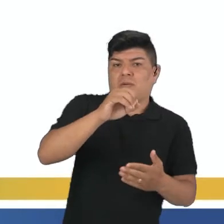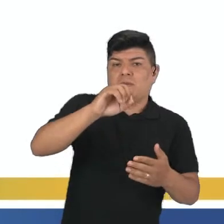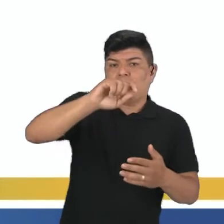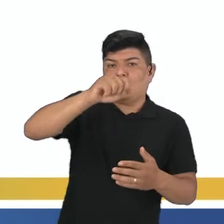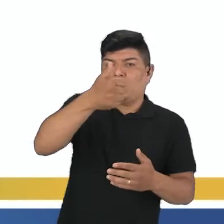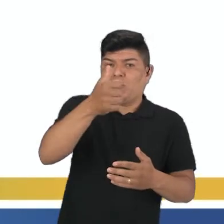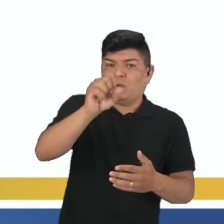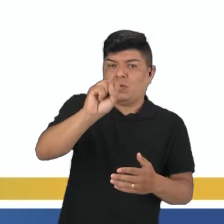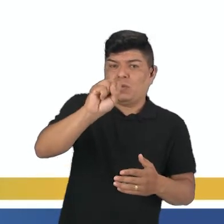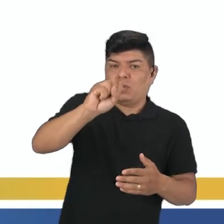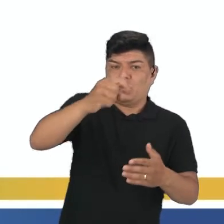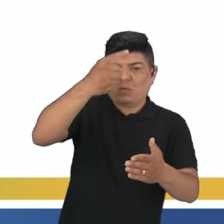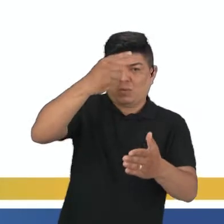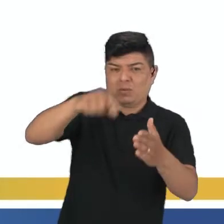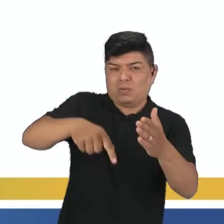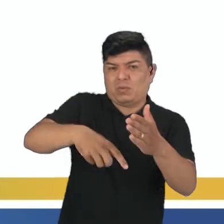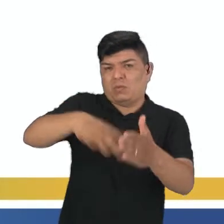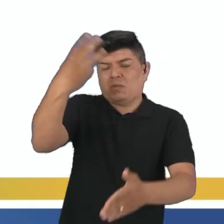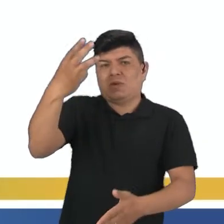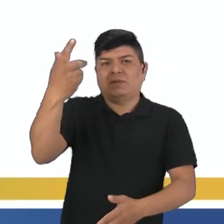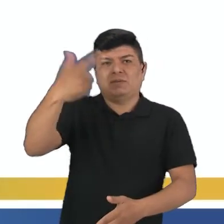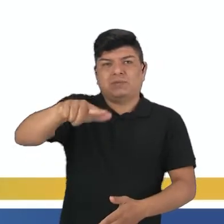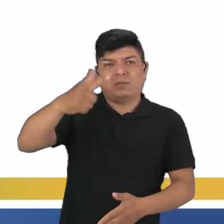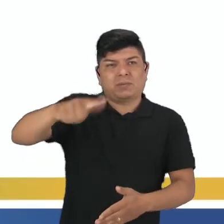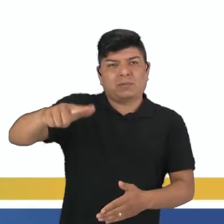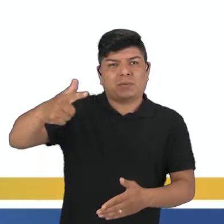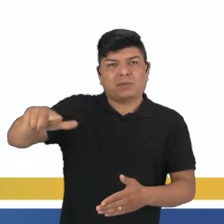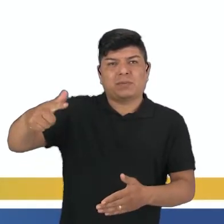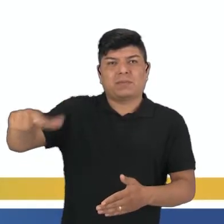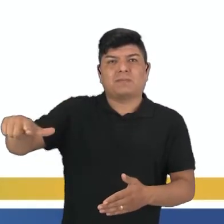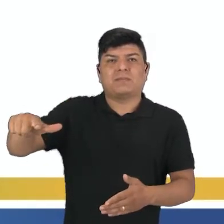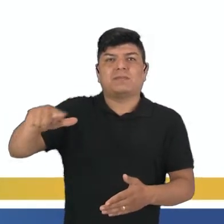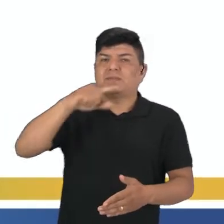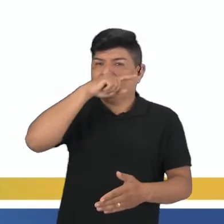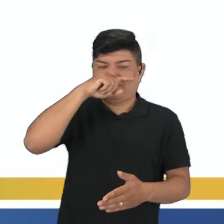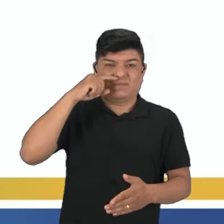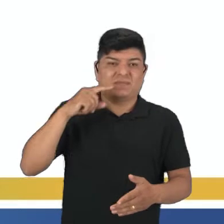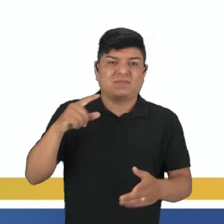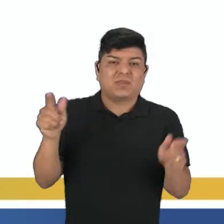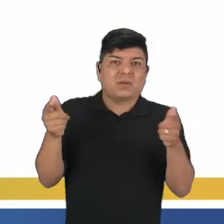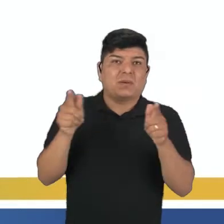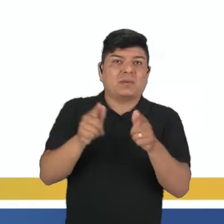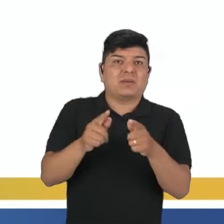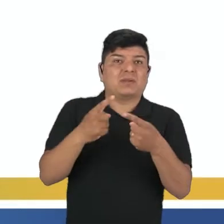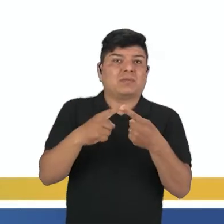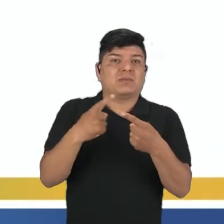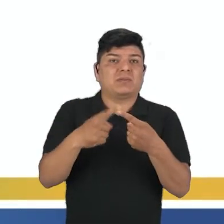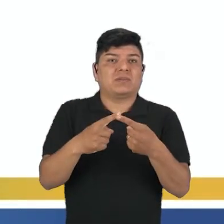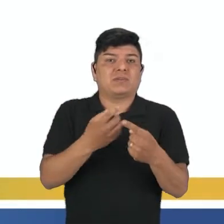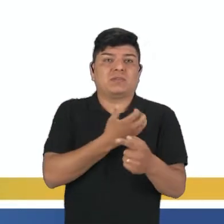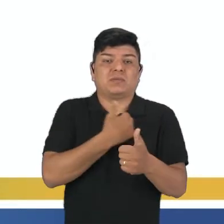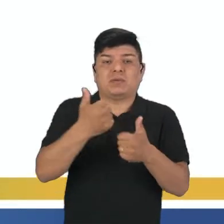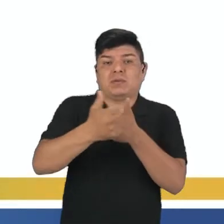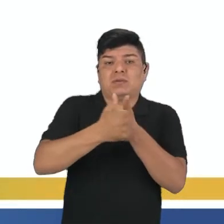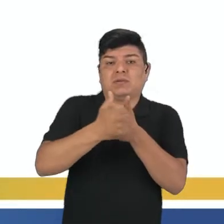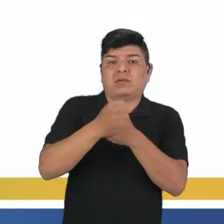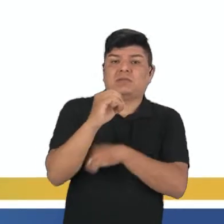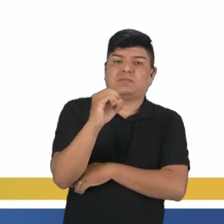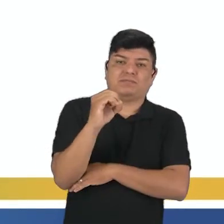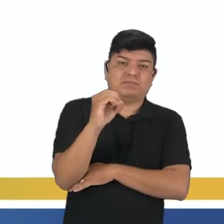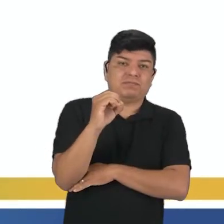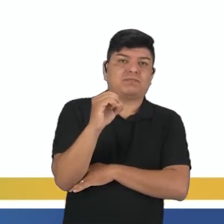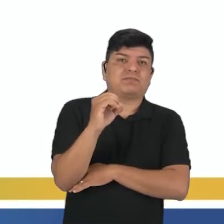zeros, 16 coulombs. Me diga, é um número extremamente pequeno, por quê? Porque é um número muito próximo de